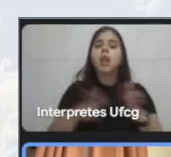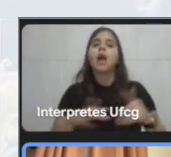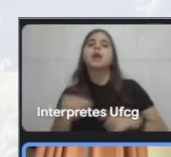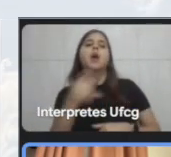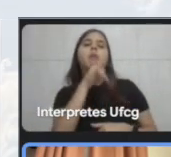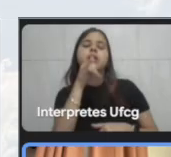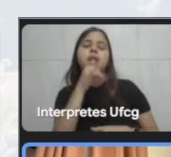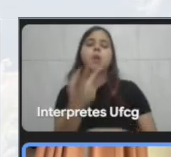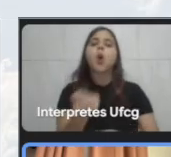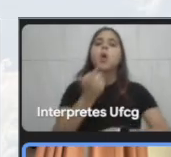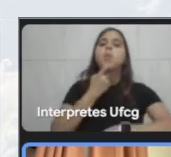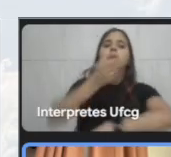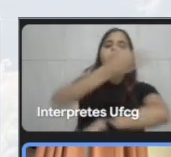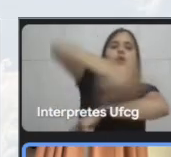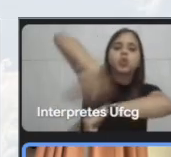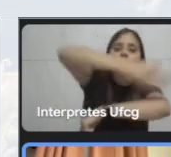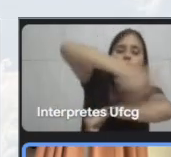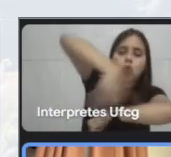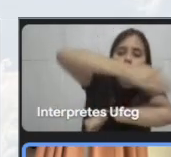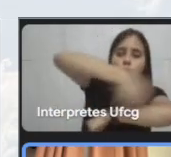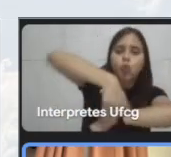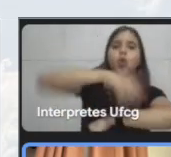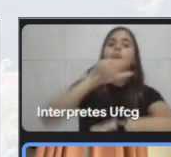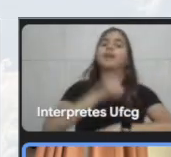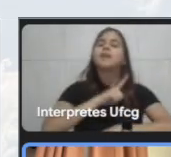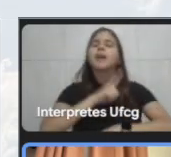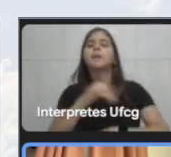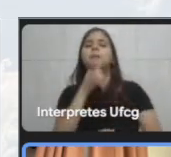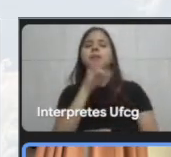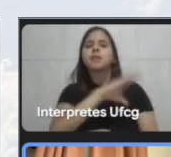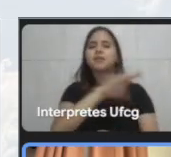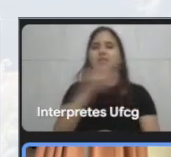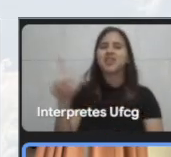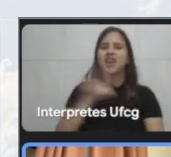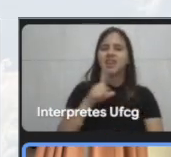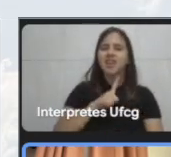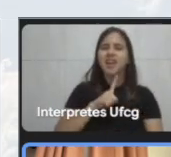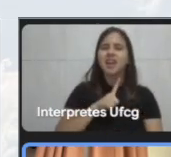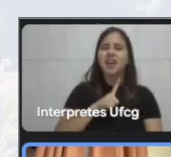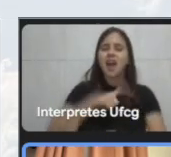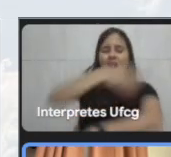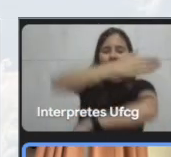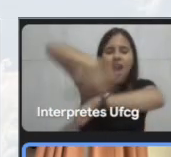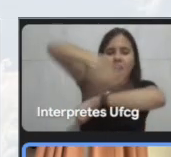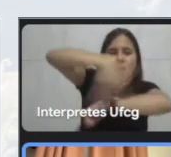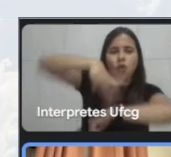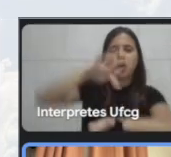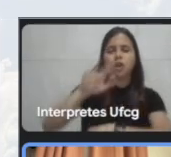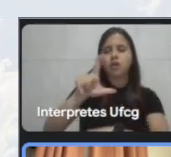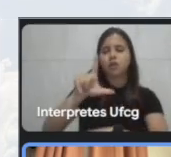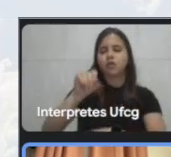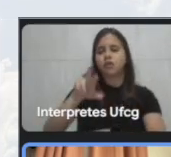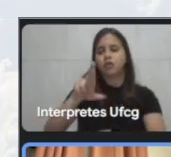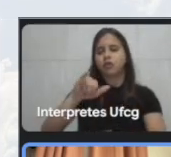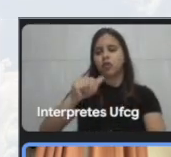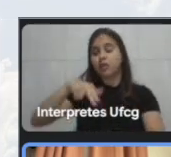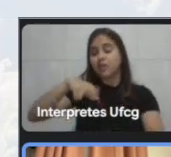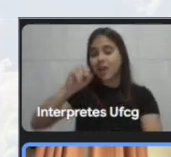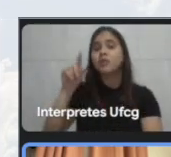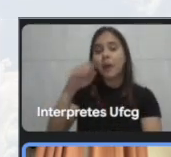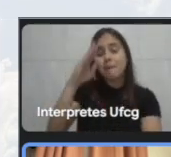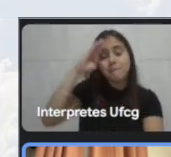exemplo, rodovias principais, como Campina tem, por exemplo, a Floriano Peixoto, e a gente tem rodovias mais secundárias, que são ruas